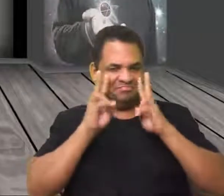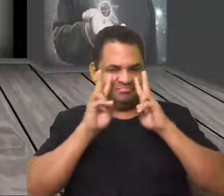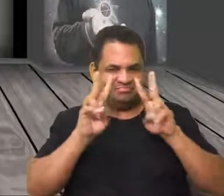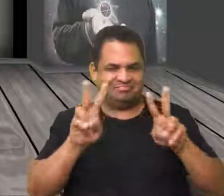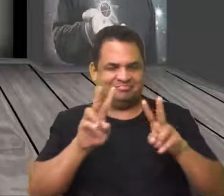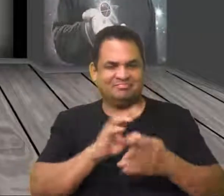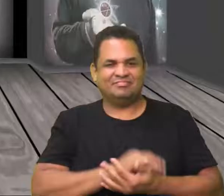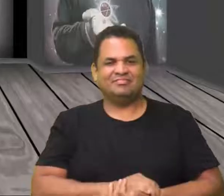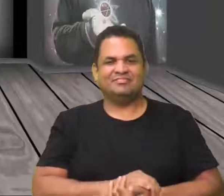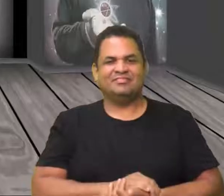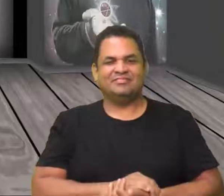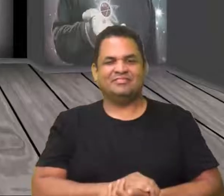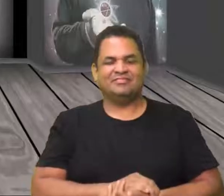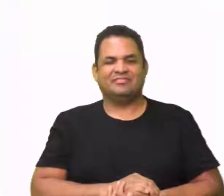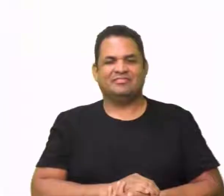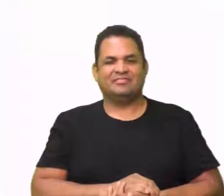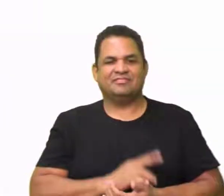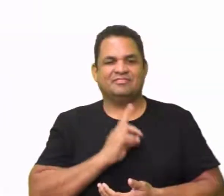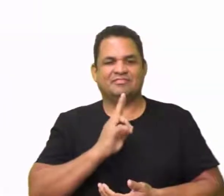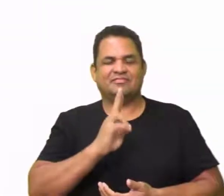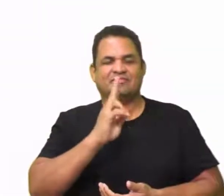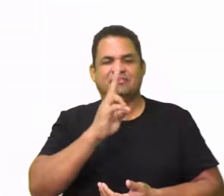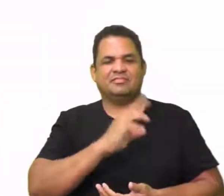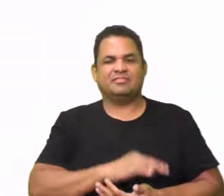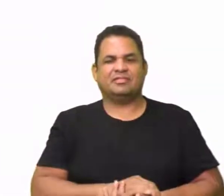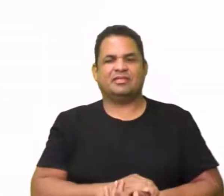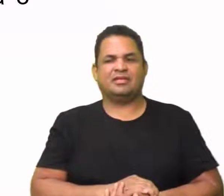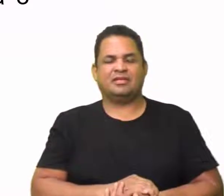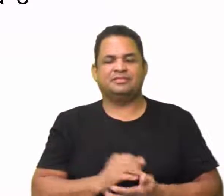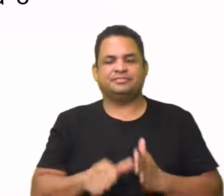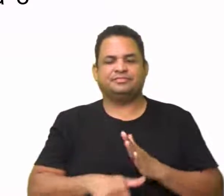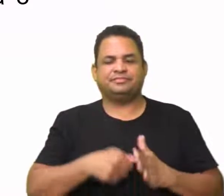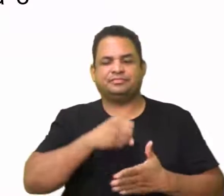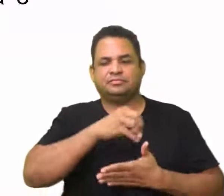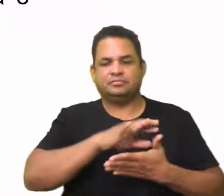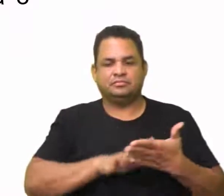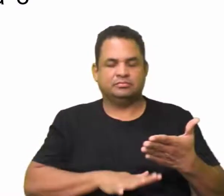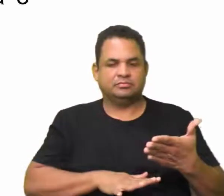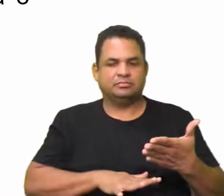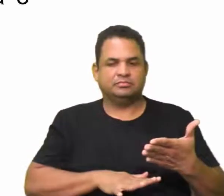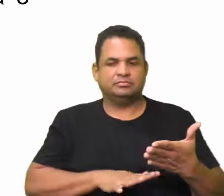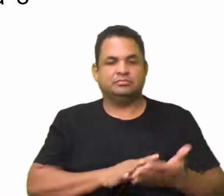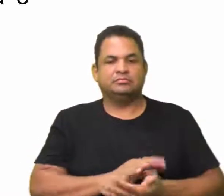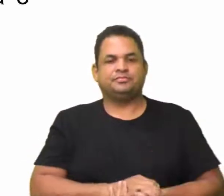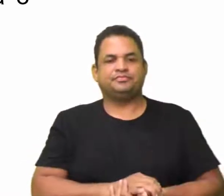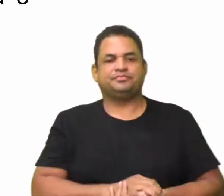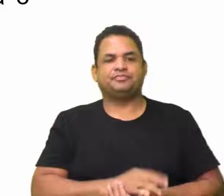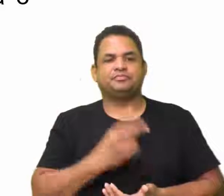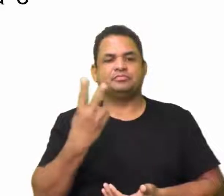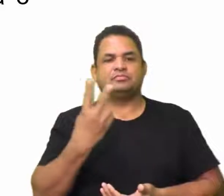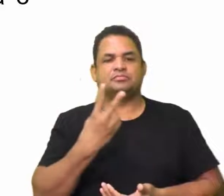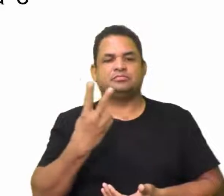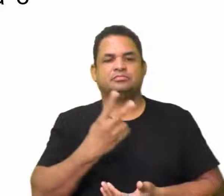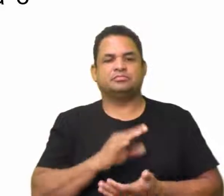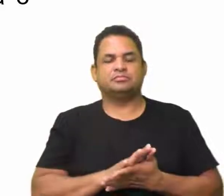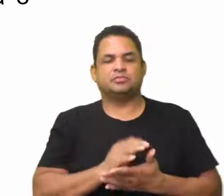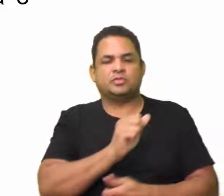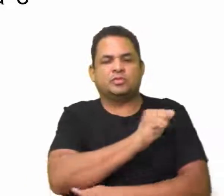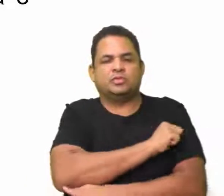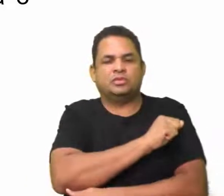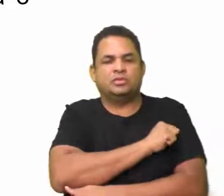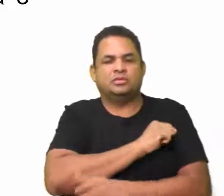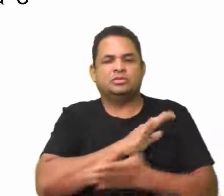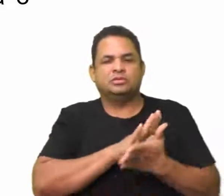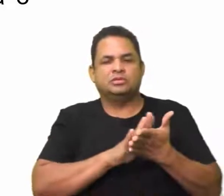primeiro genial. Então vamos lá, gente. Continuando, essa é a primeira questão feita. Na segunda... Um estudante,